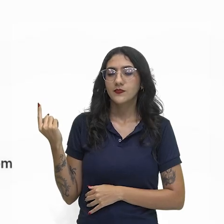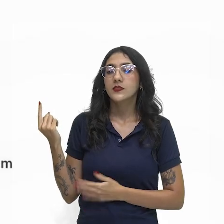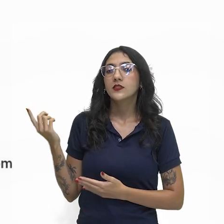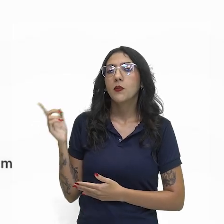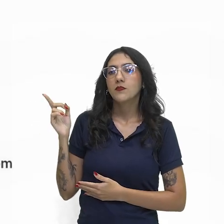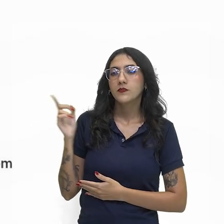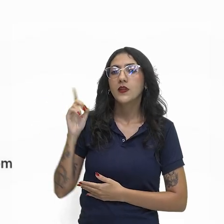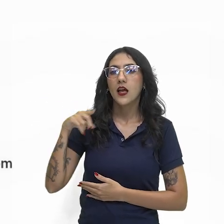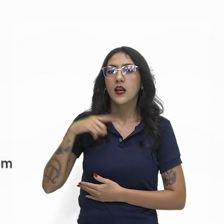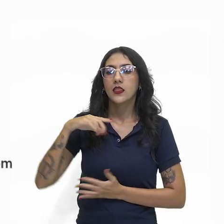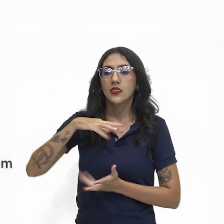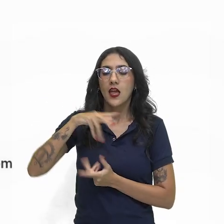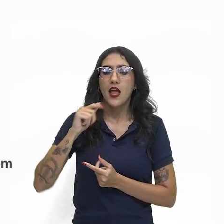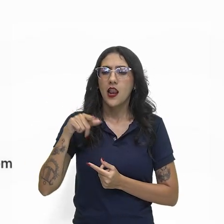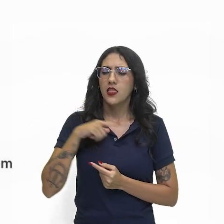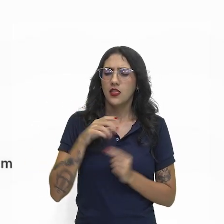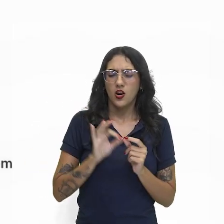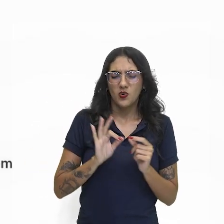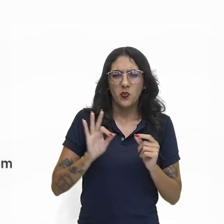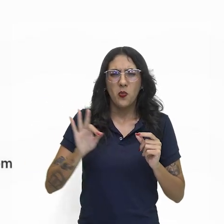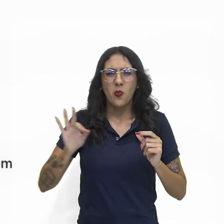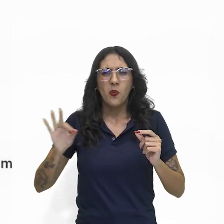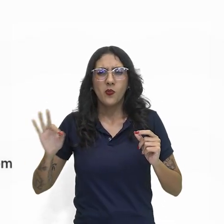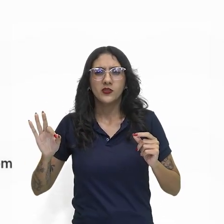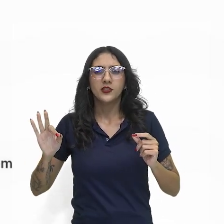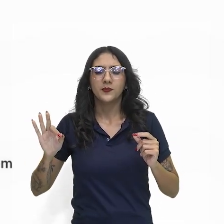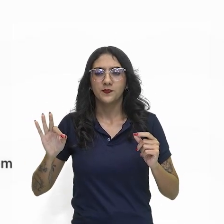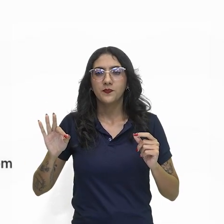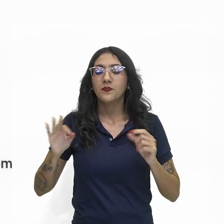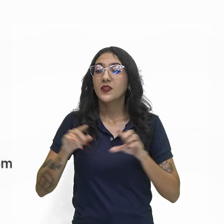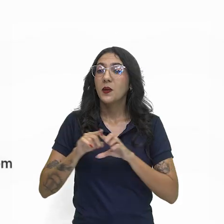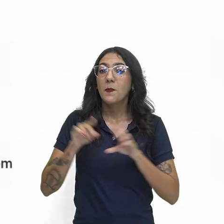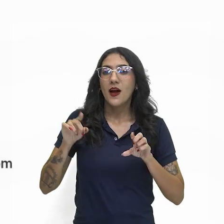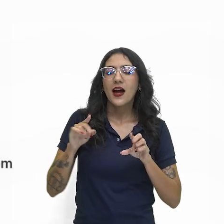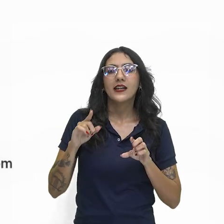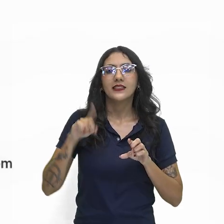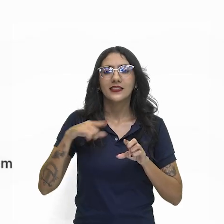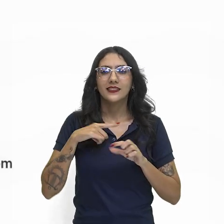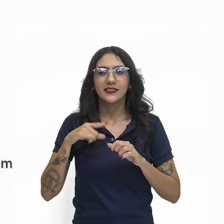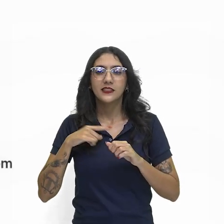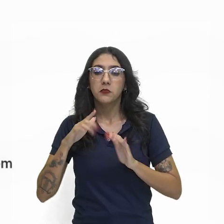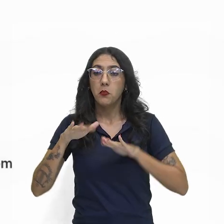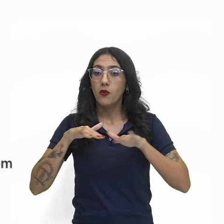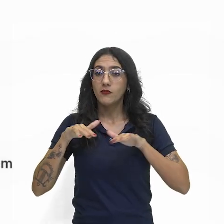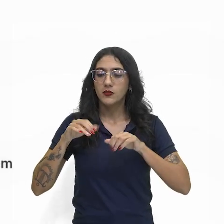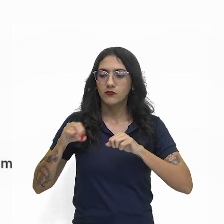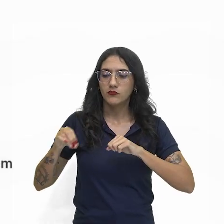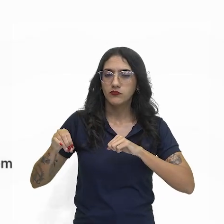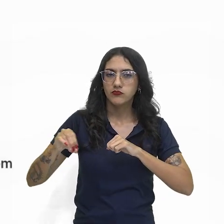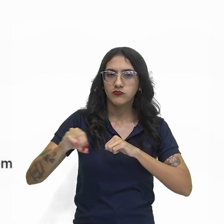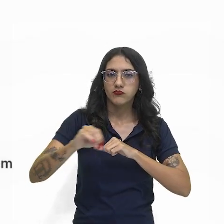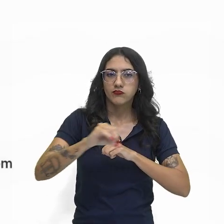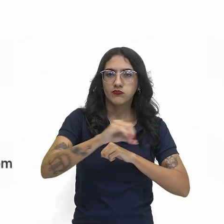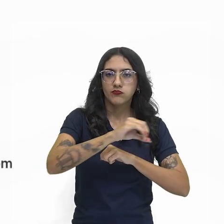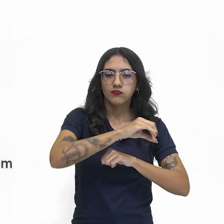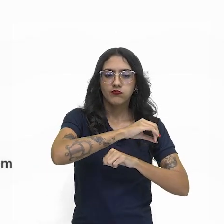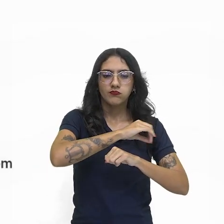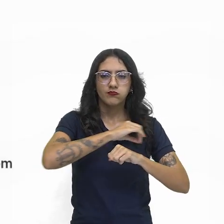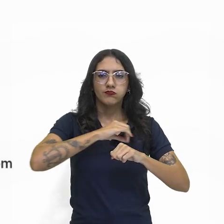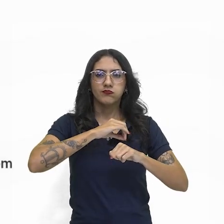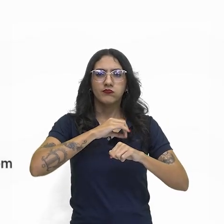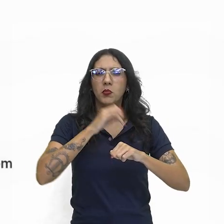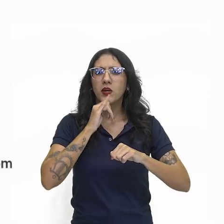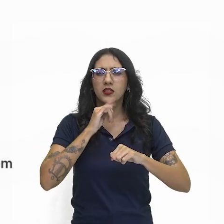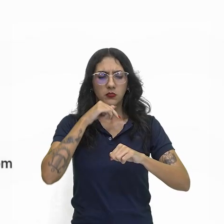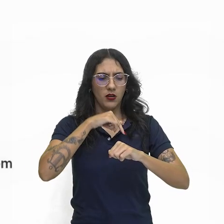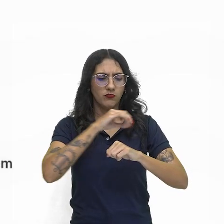Terra está mais distante do Sol. Mas em algum momento no seu movimento ao redor do Sol, a Terra vai ocupar, por exemplo, essa